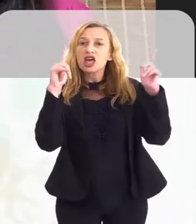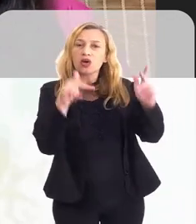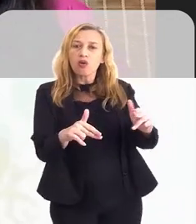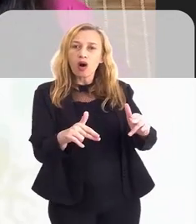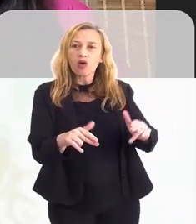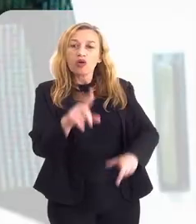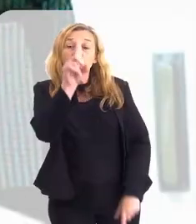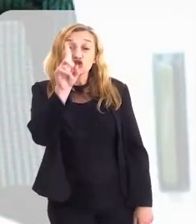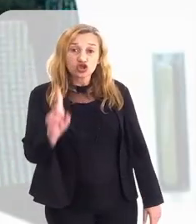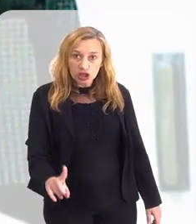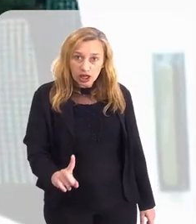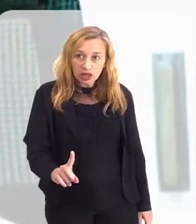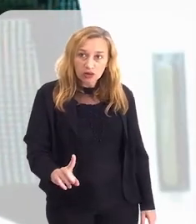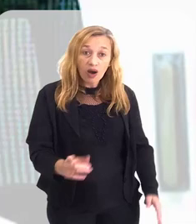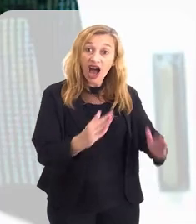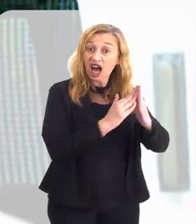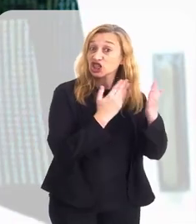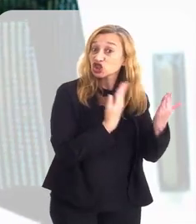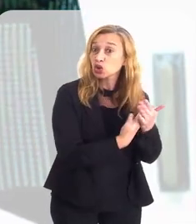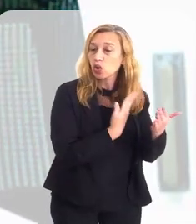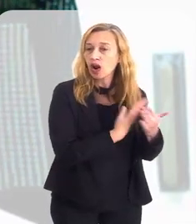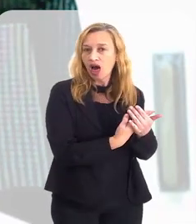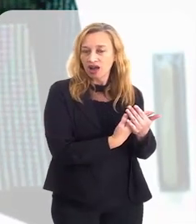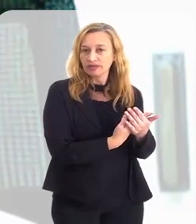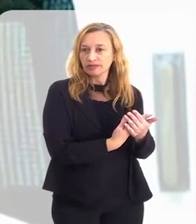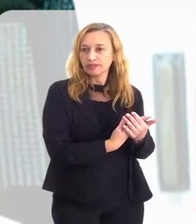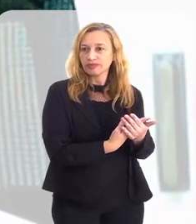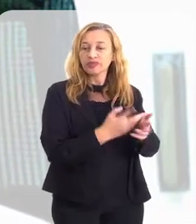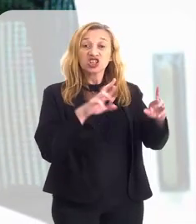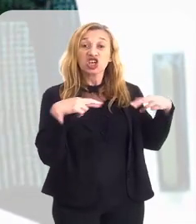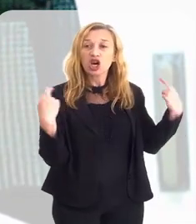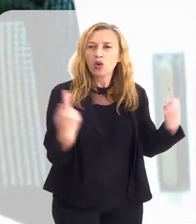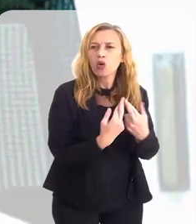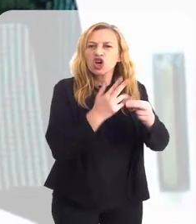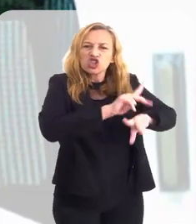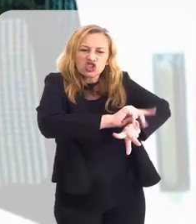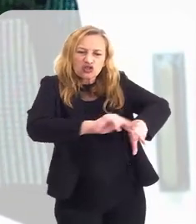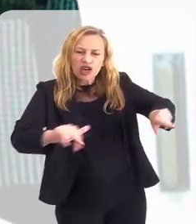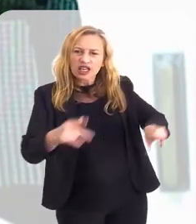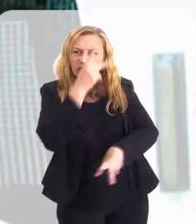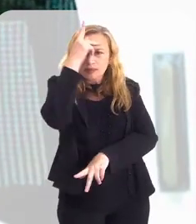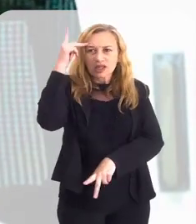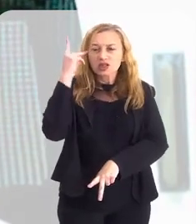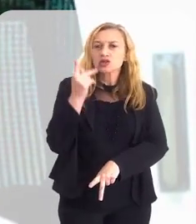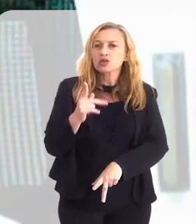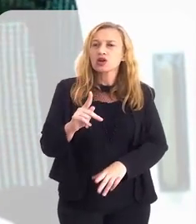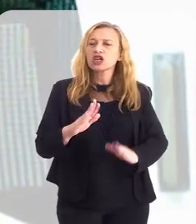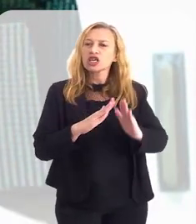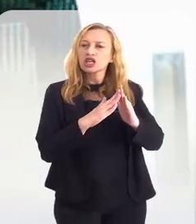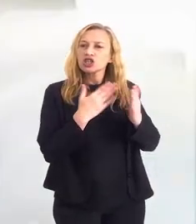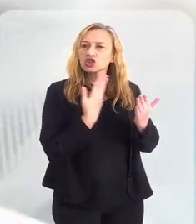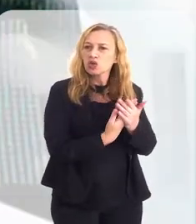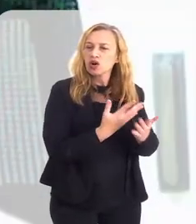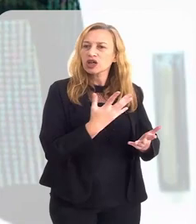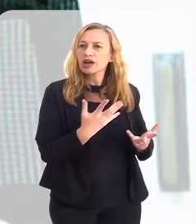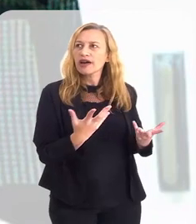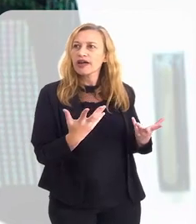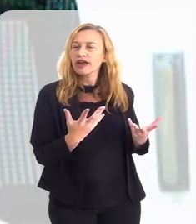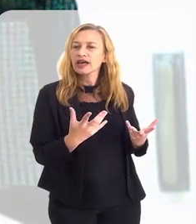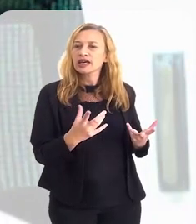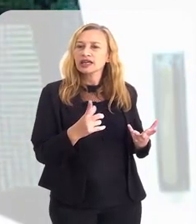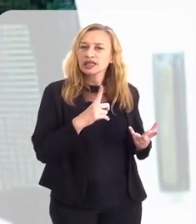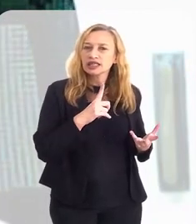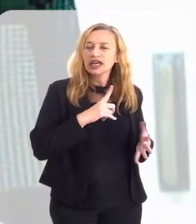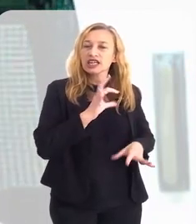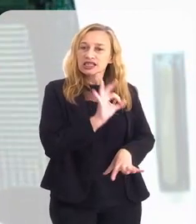uma comparação, o direito à escola, em uma escola, né, que reúna diferentes pessoas, uma escola que tenha